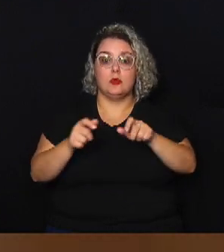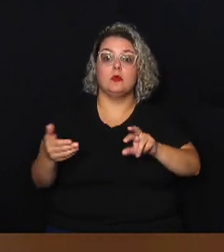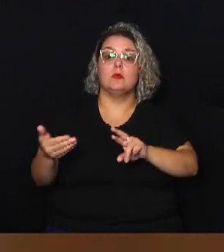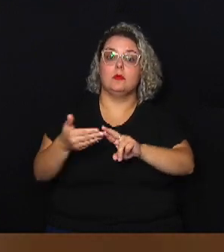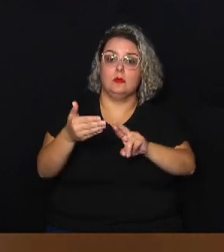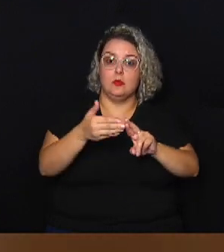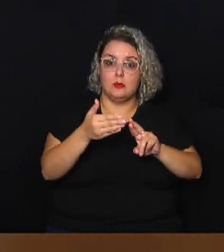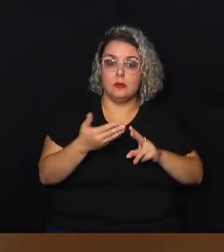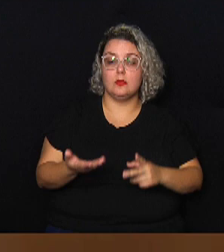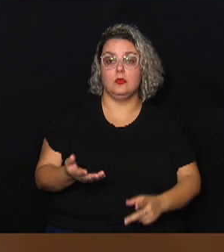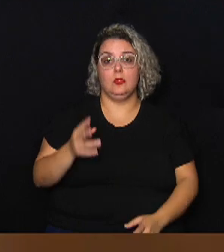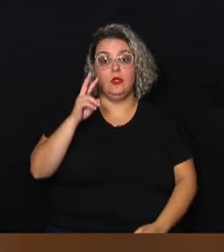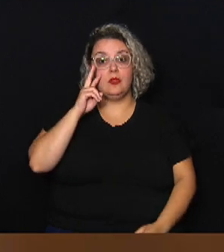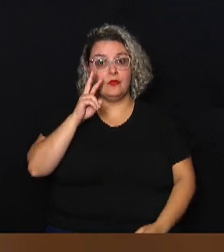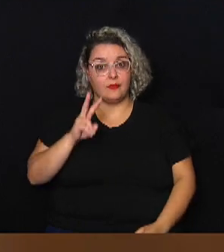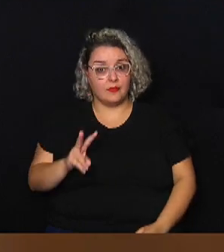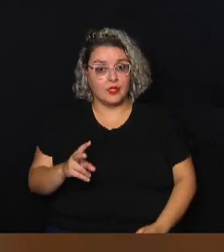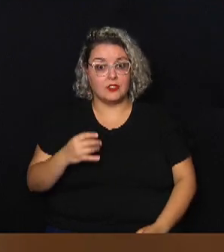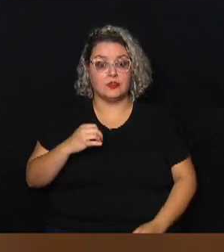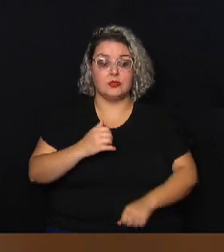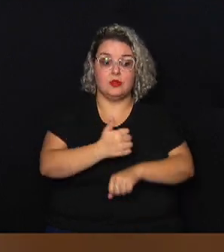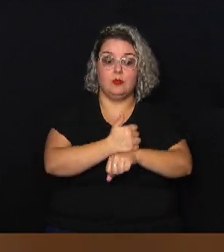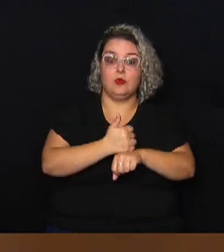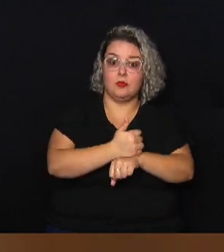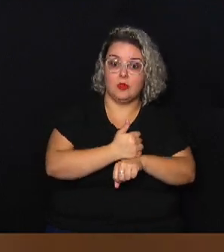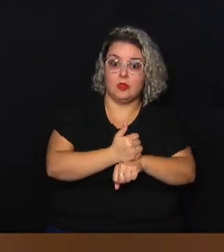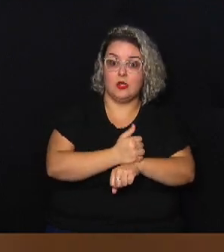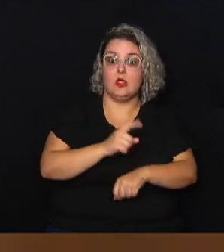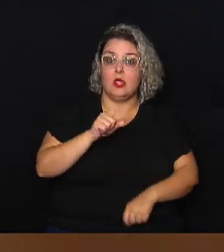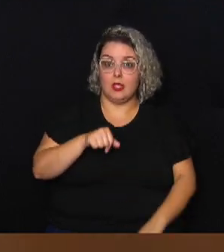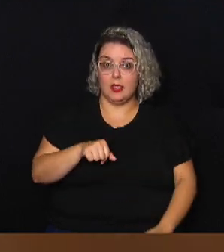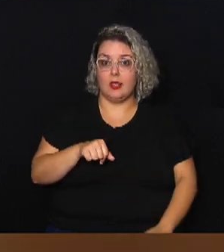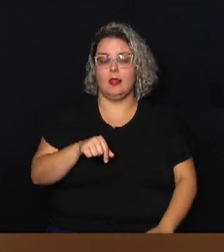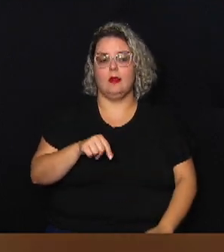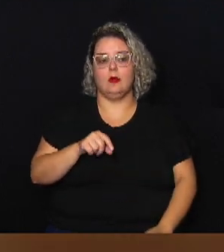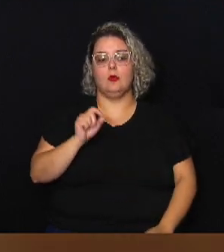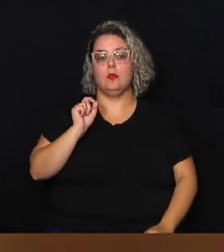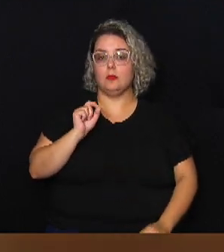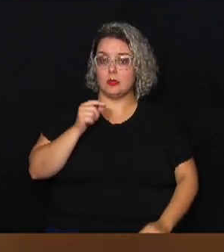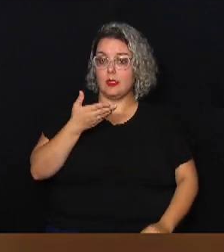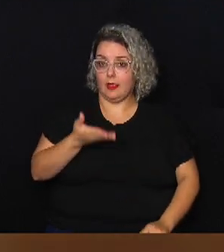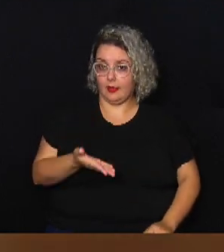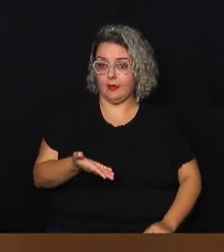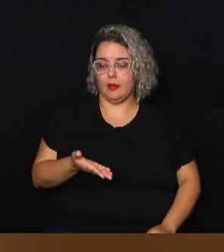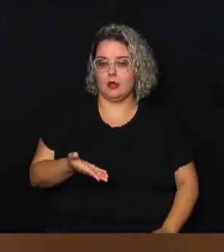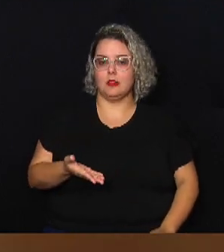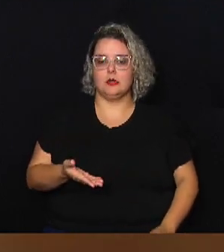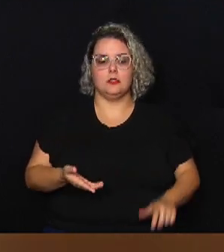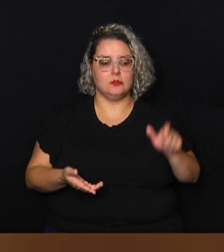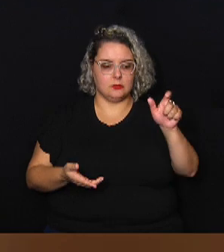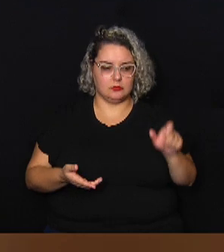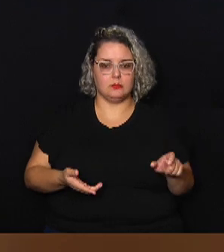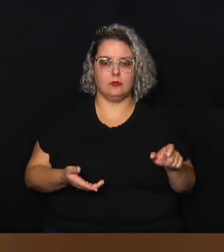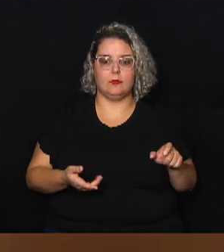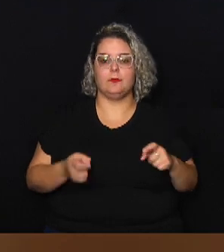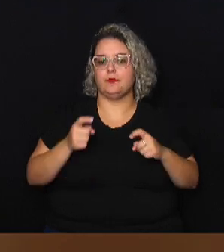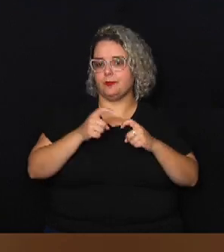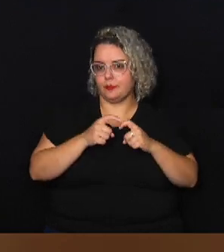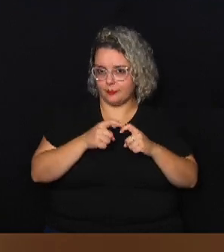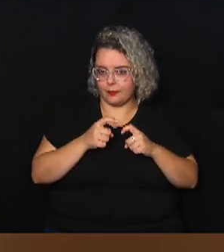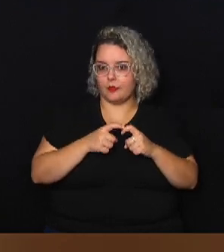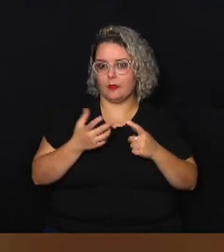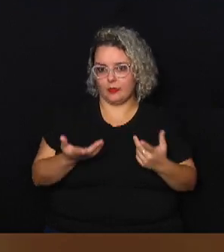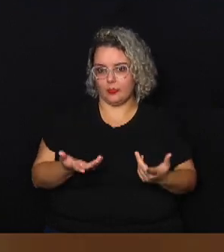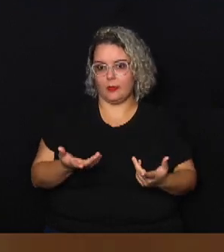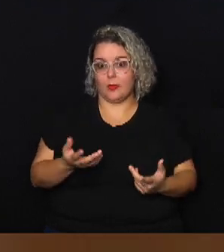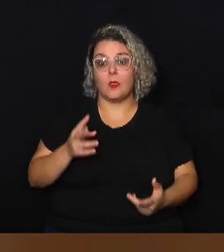faça, veja se aquele profissional ele é o que ele diz ser, né? Então, se a pessoa diz que ele é médico,